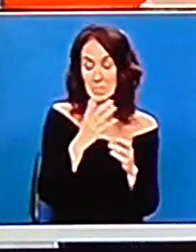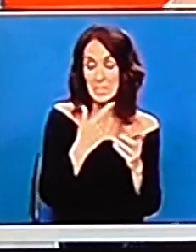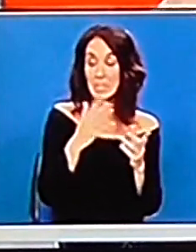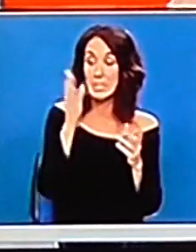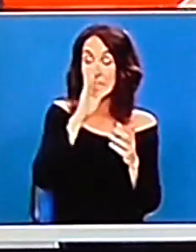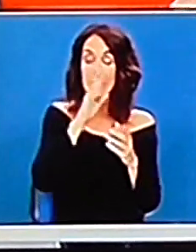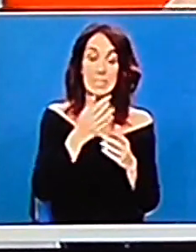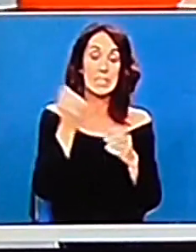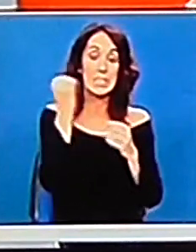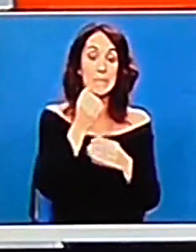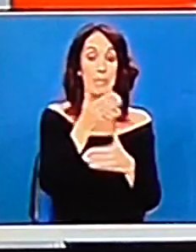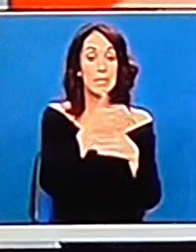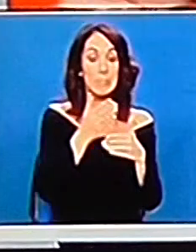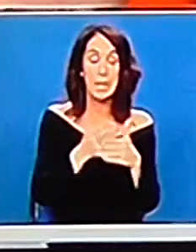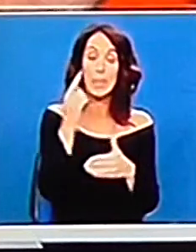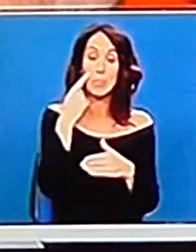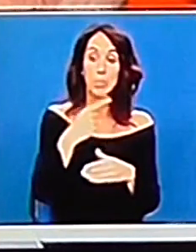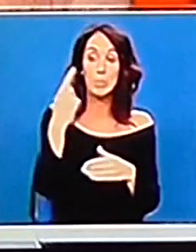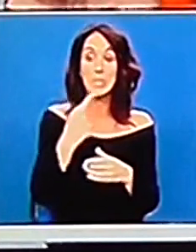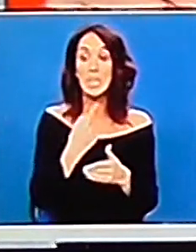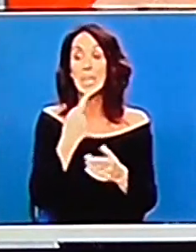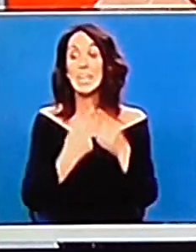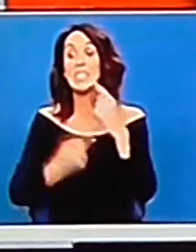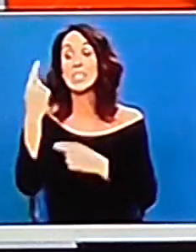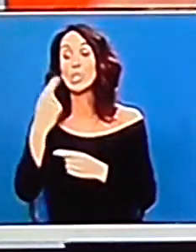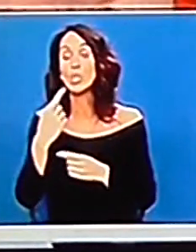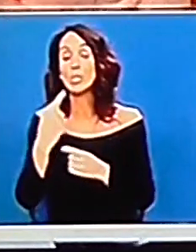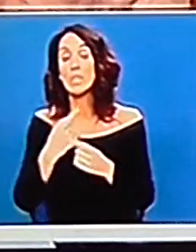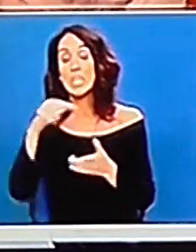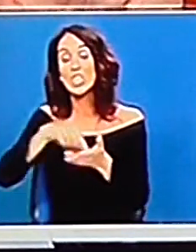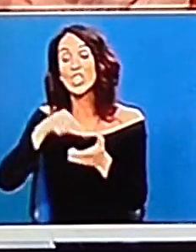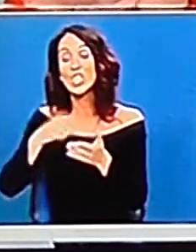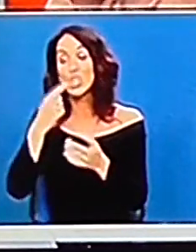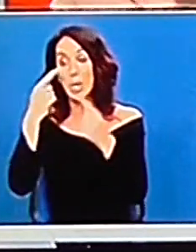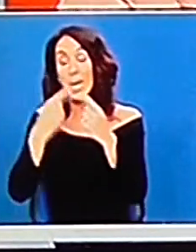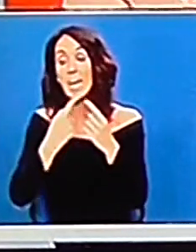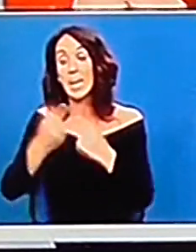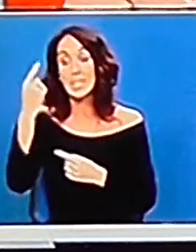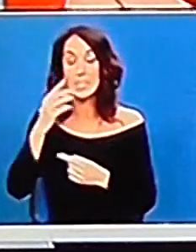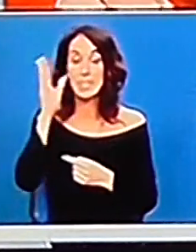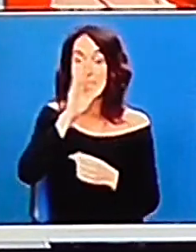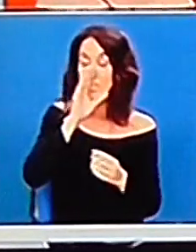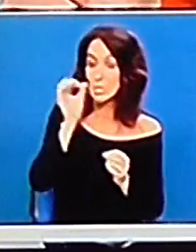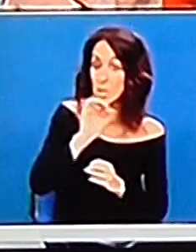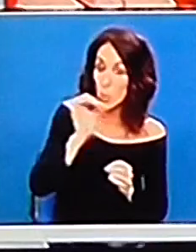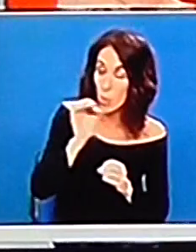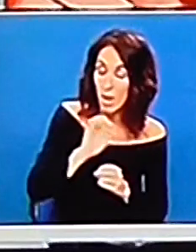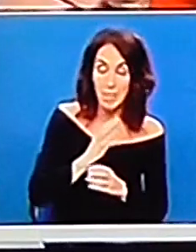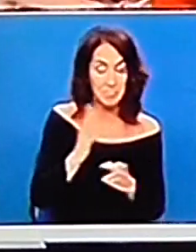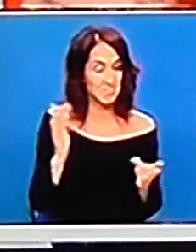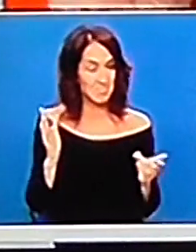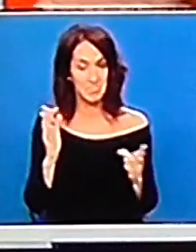se publique exigem que esta percepção nos criaram criminalmente não existe são críticos com prisão até três anos